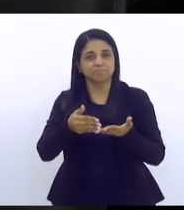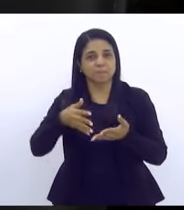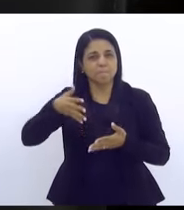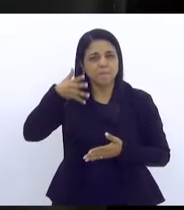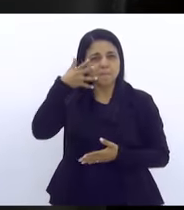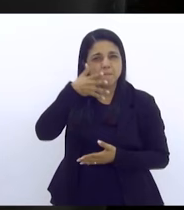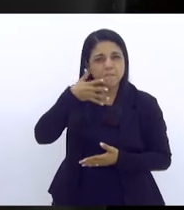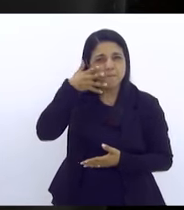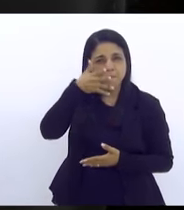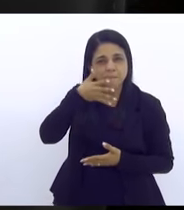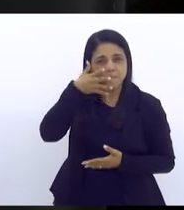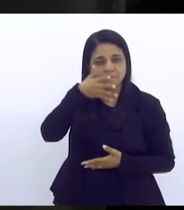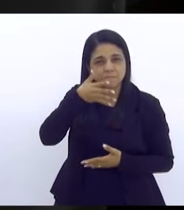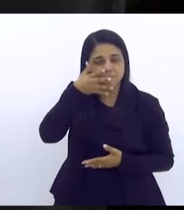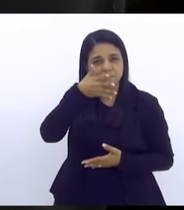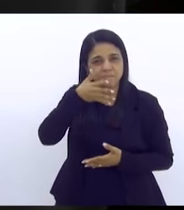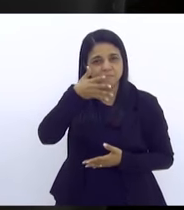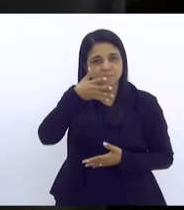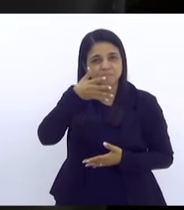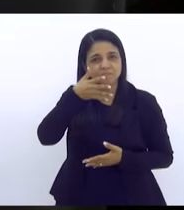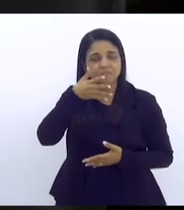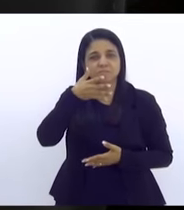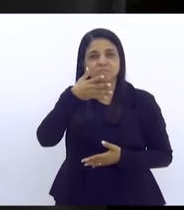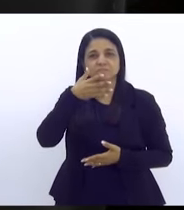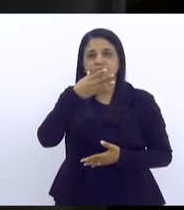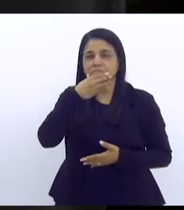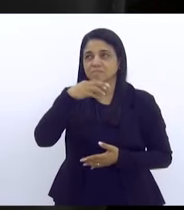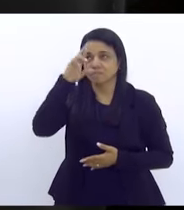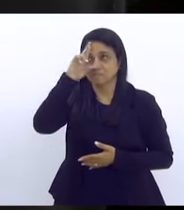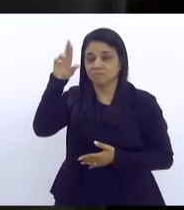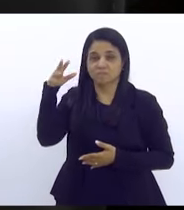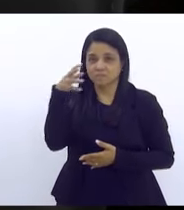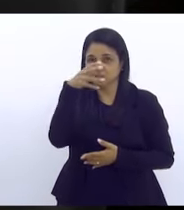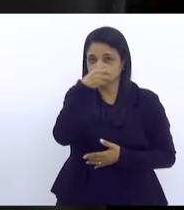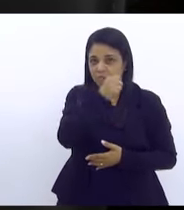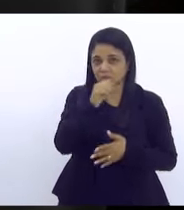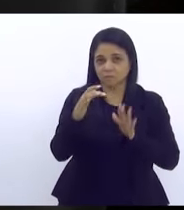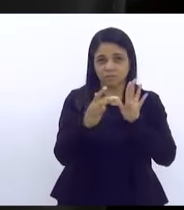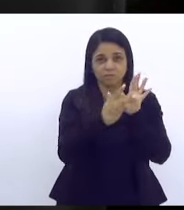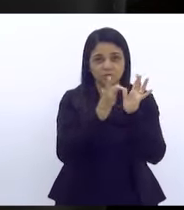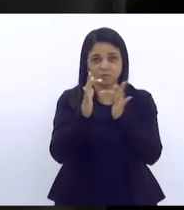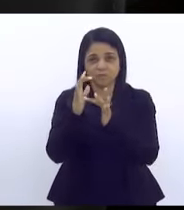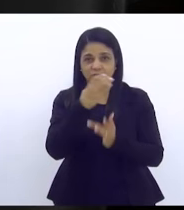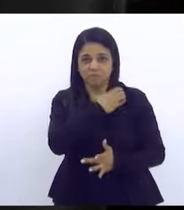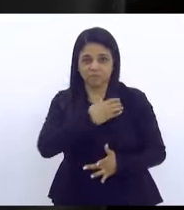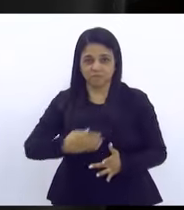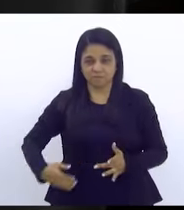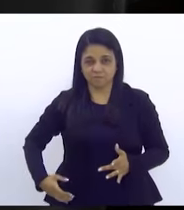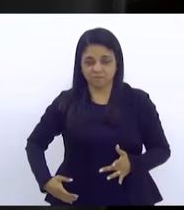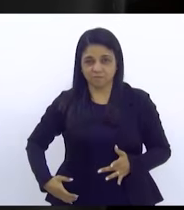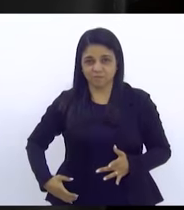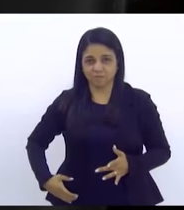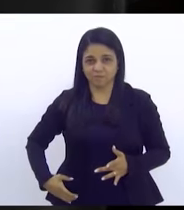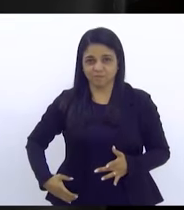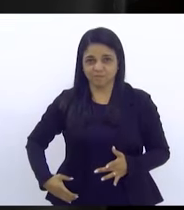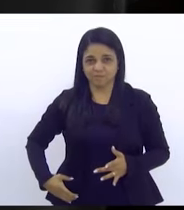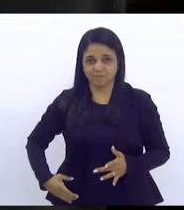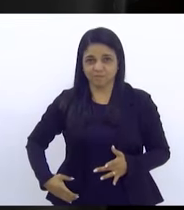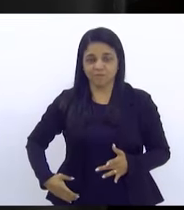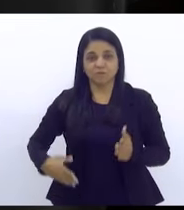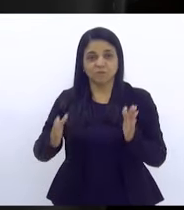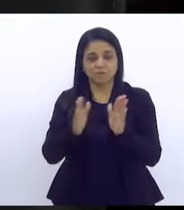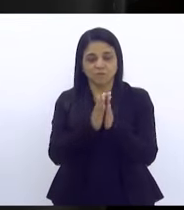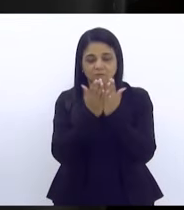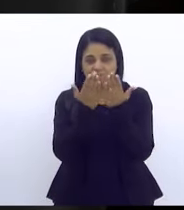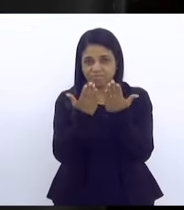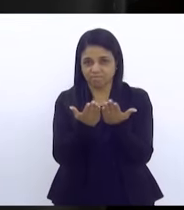fala do nosso Senhor e Salvador Jesus Cristo, que está no